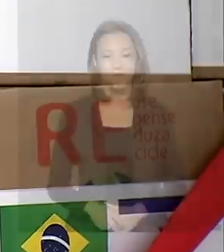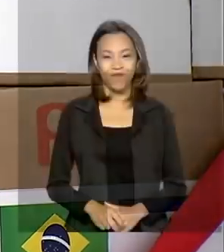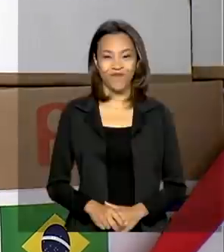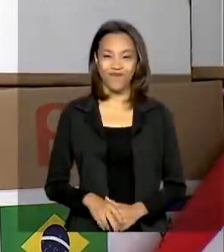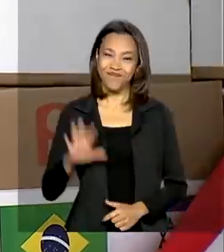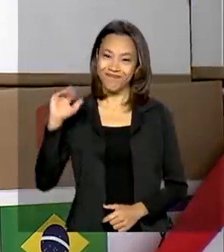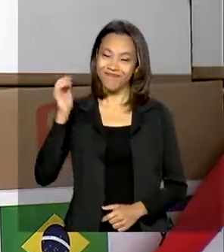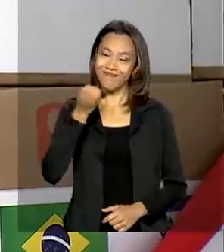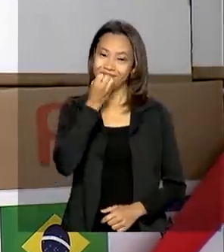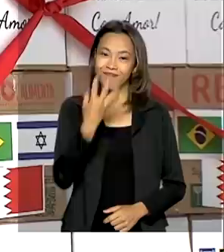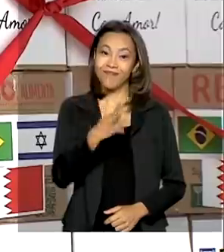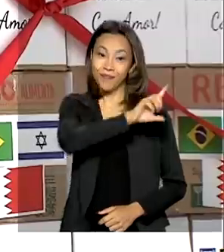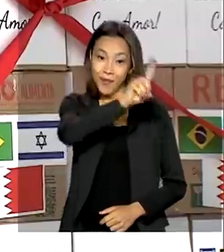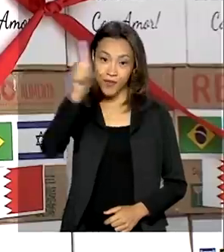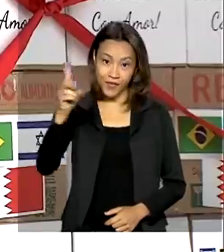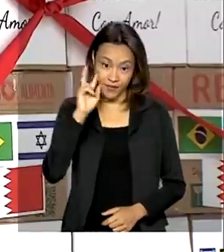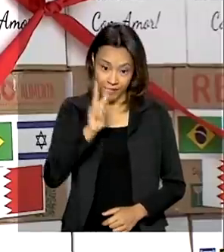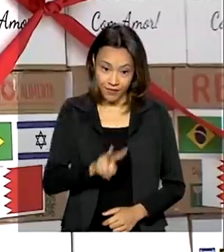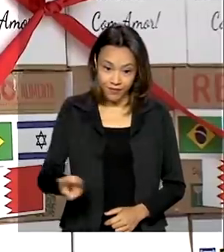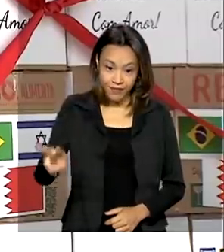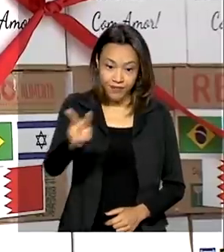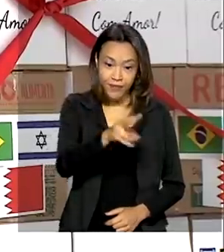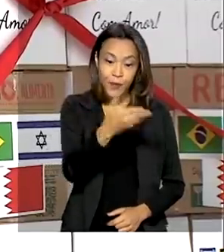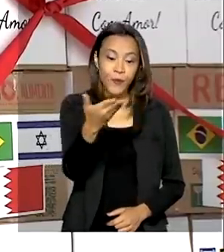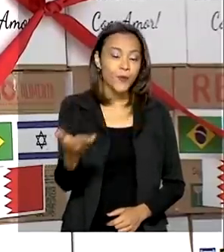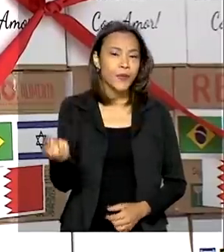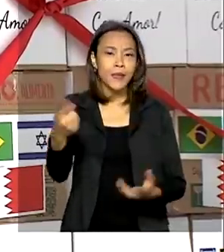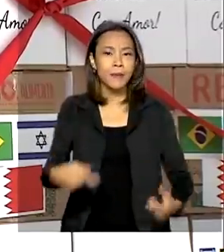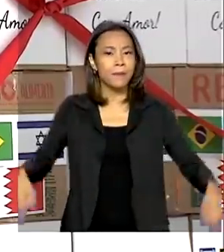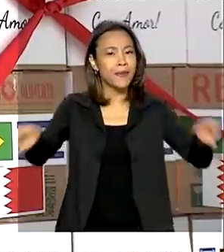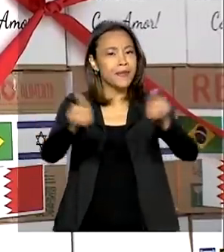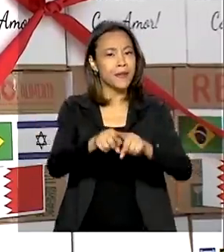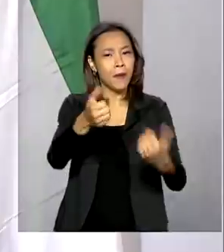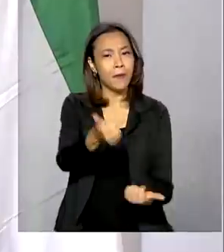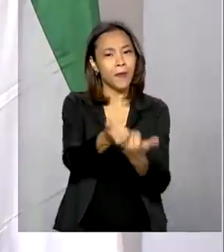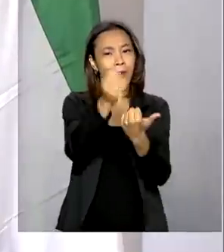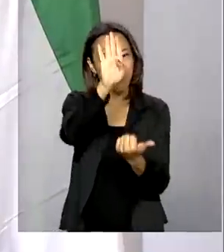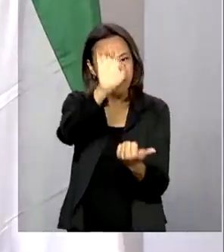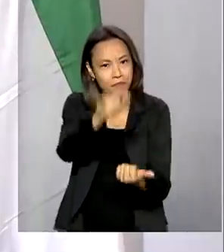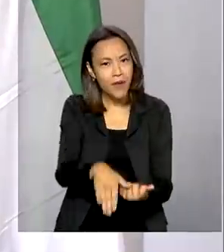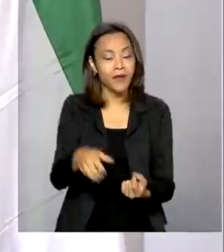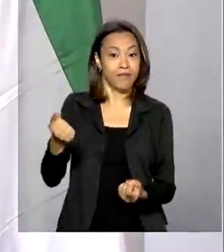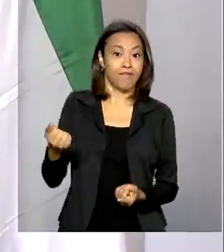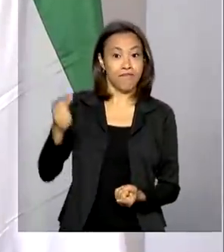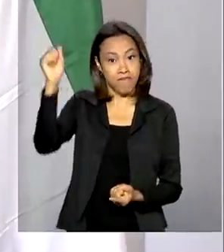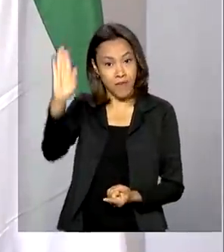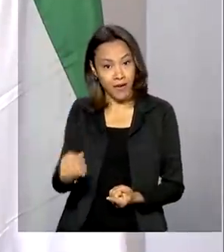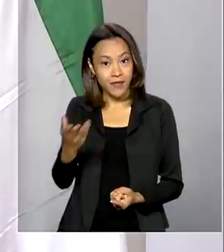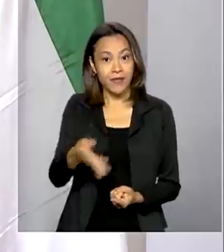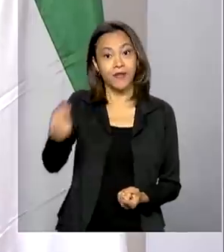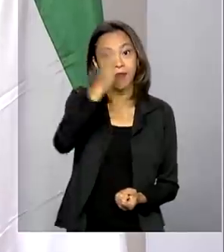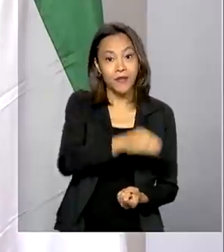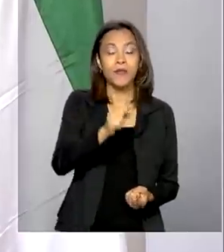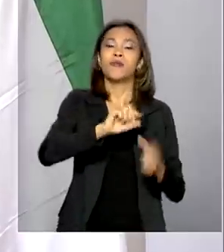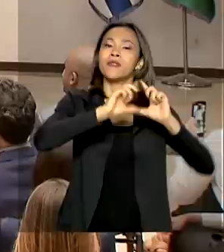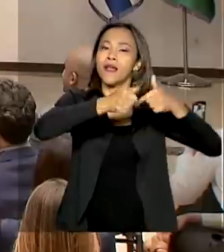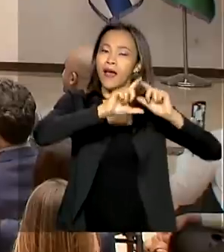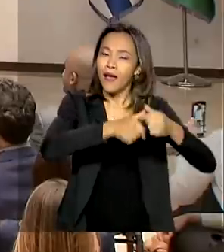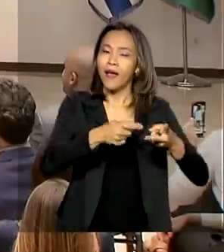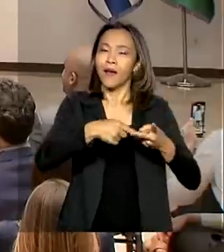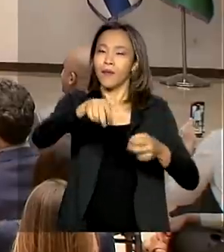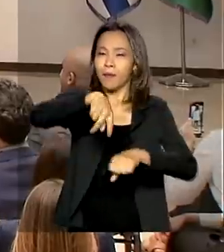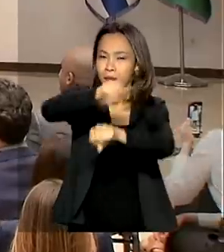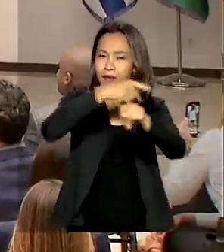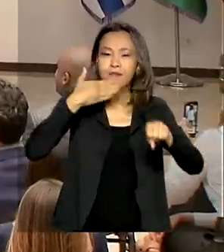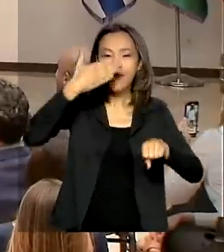Olá, bom dia! Na sua tela, imagens da parceria pelo bem entre Brasil, Israel, Emirados Árabes e Bahrein, que